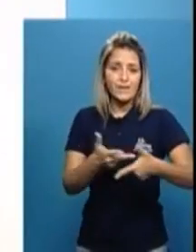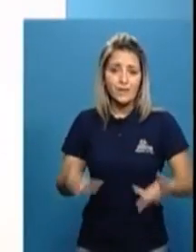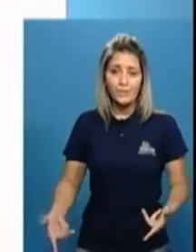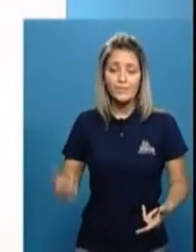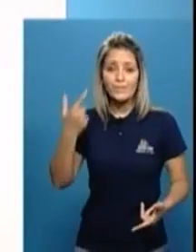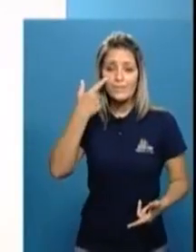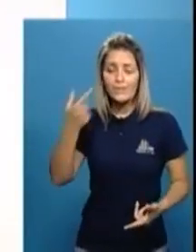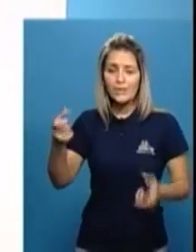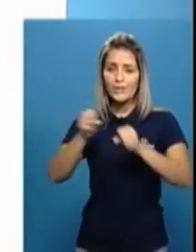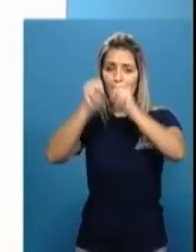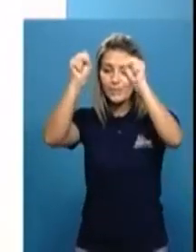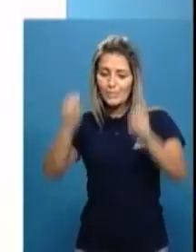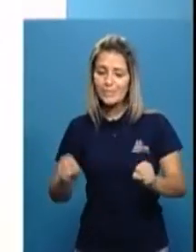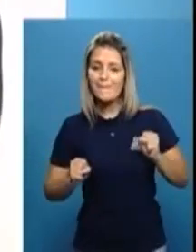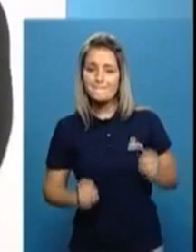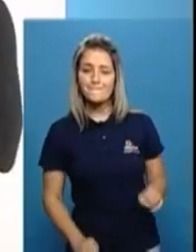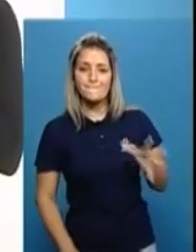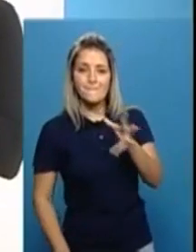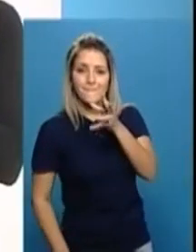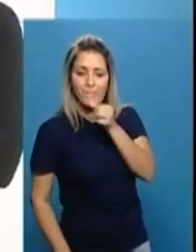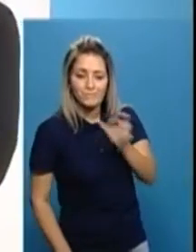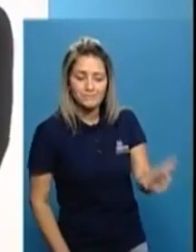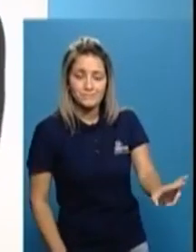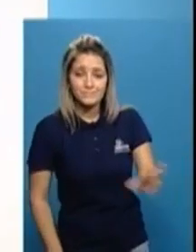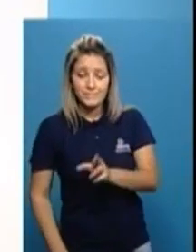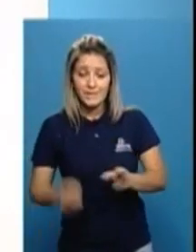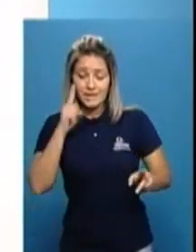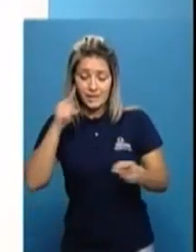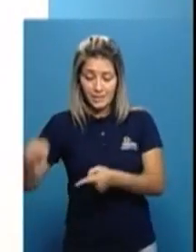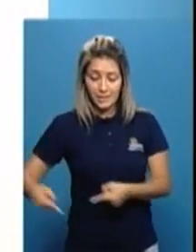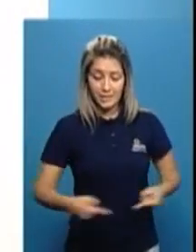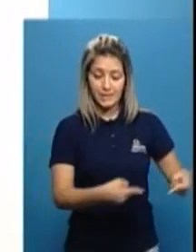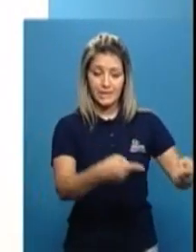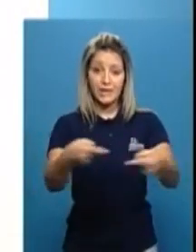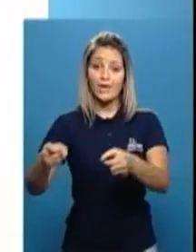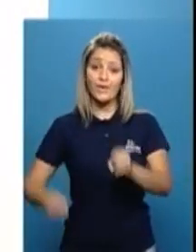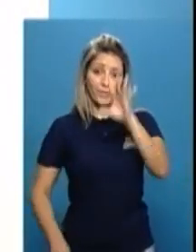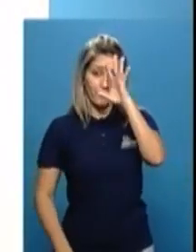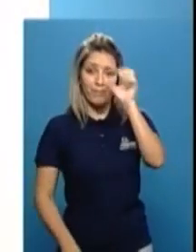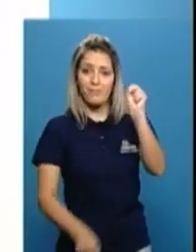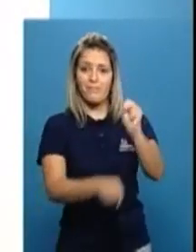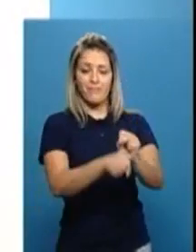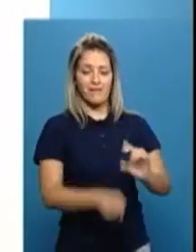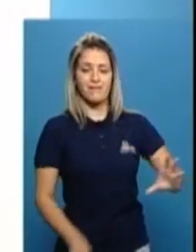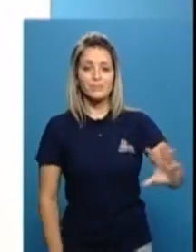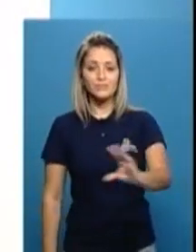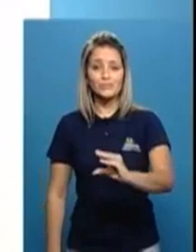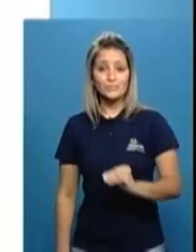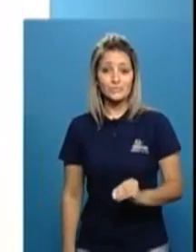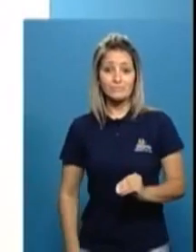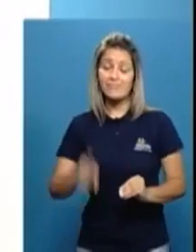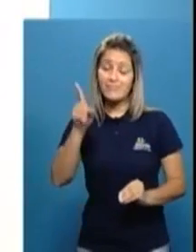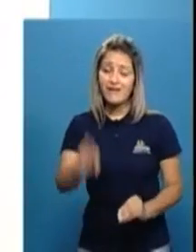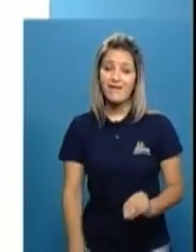novo produto. Esse tipo de layout também é suscetível a paralisações e aos